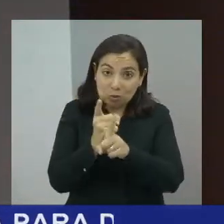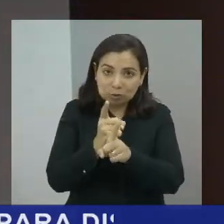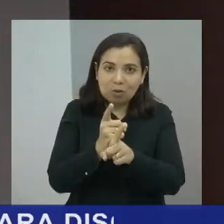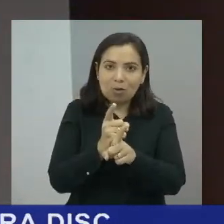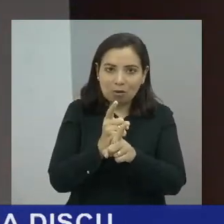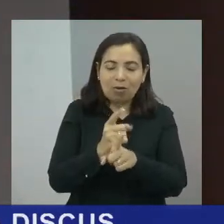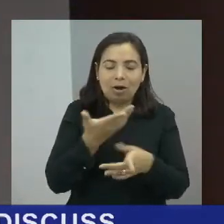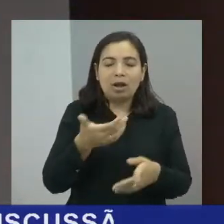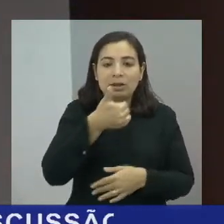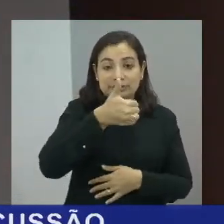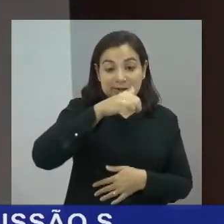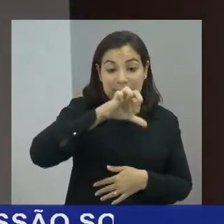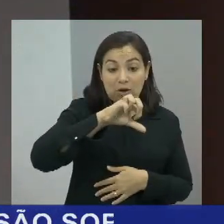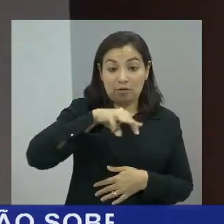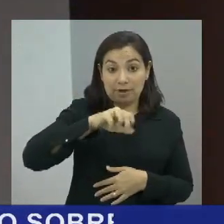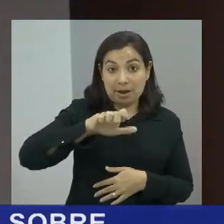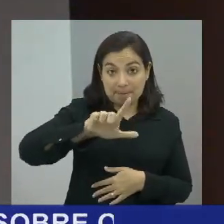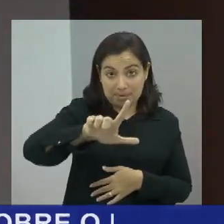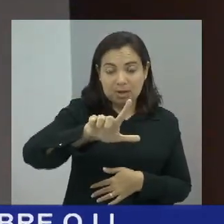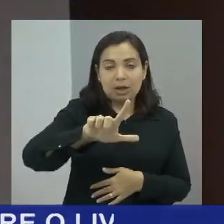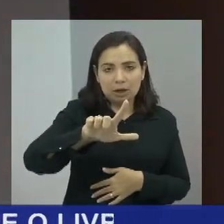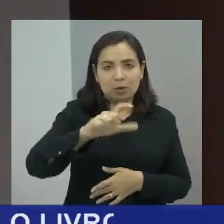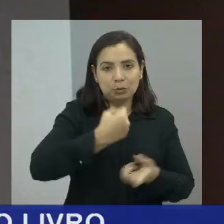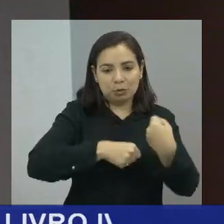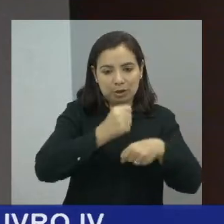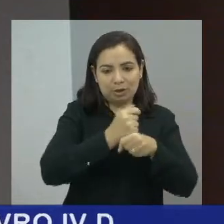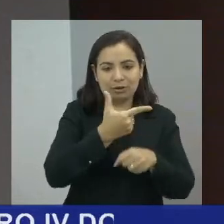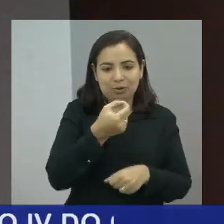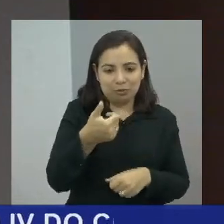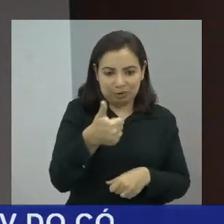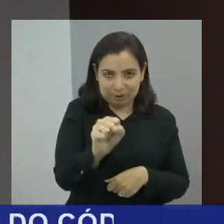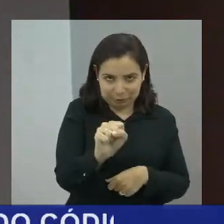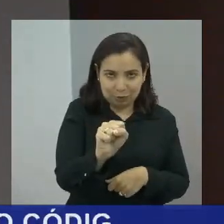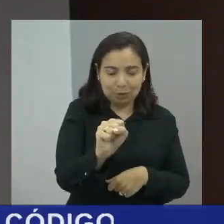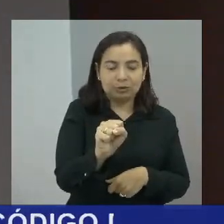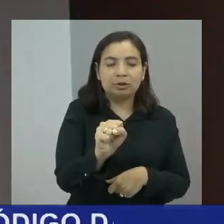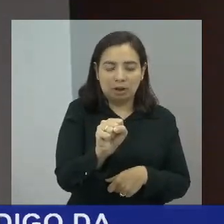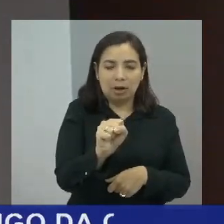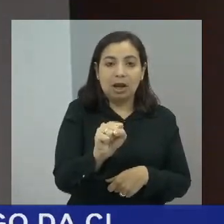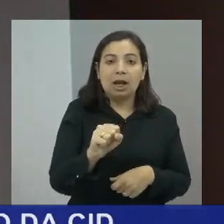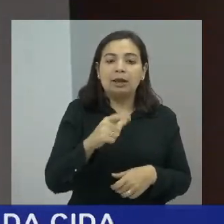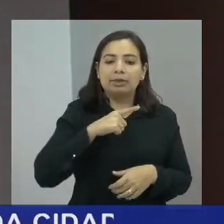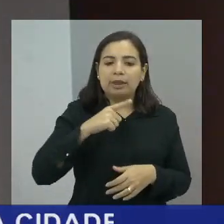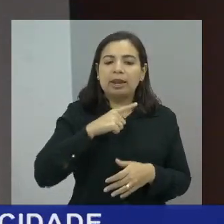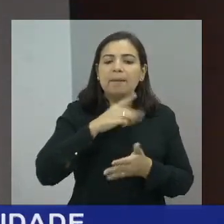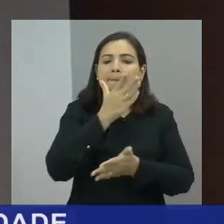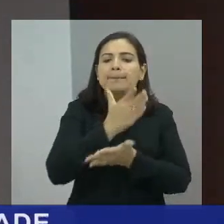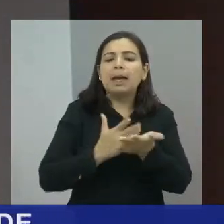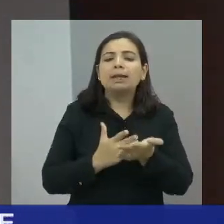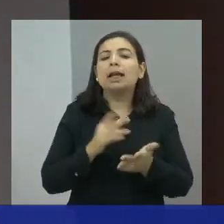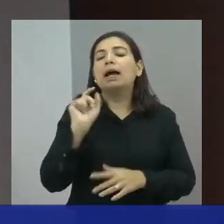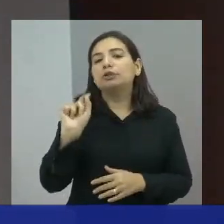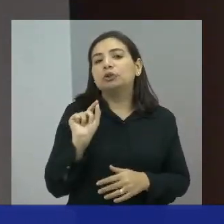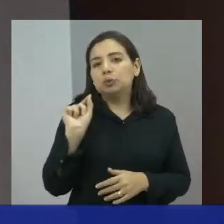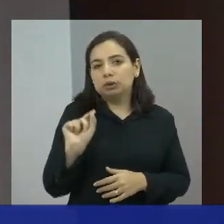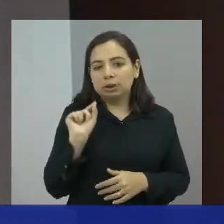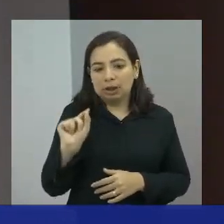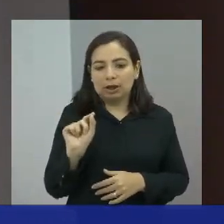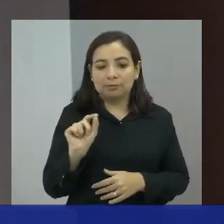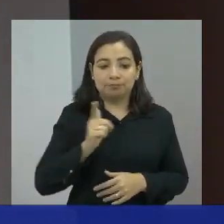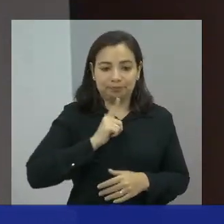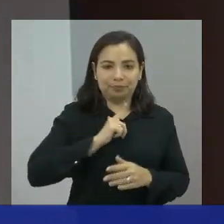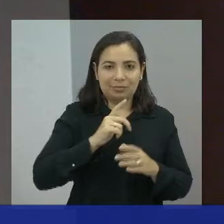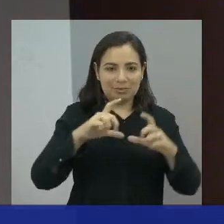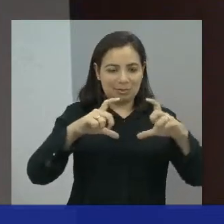infração. Das 19 mil infrações de 2018, metade das vezes, que está em vermelho